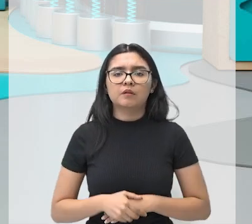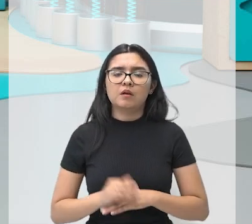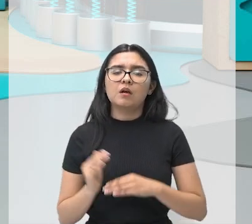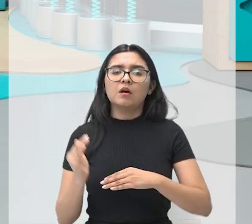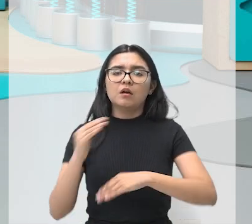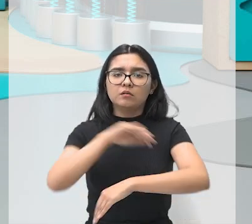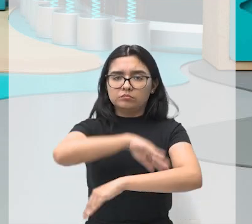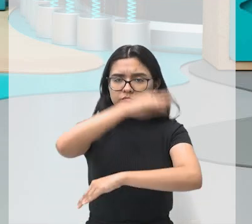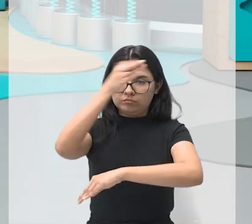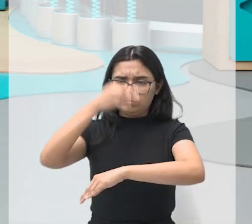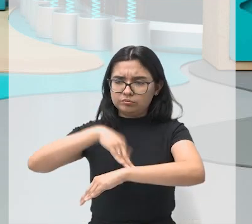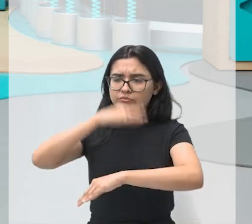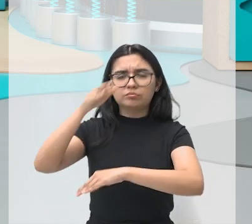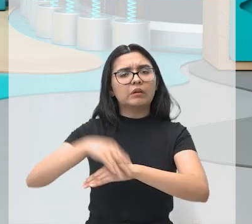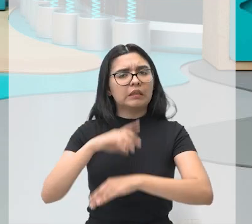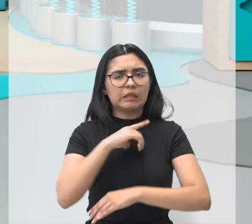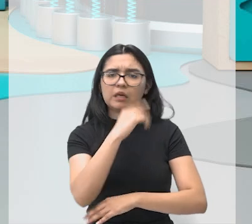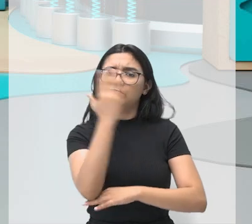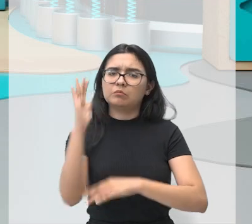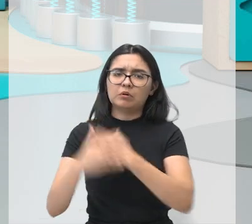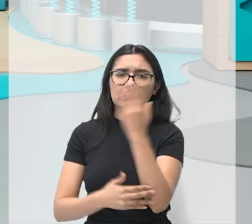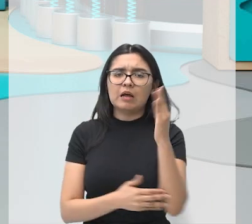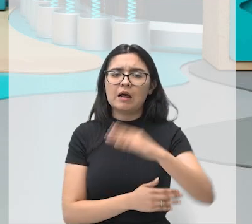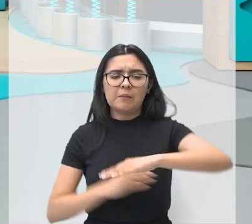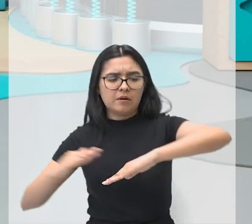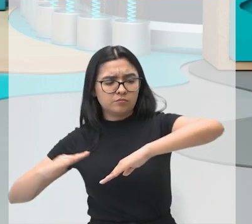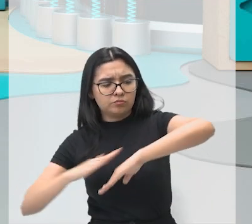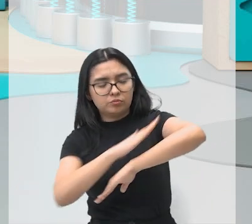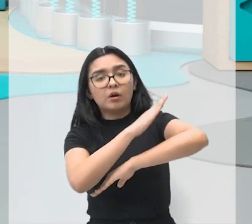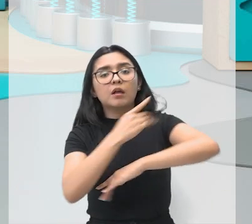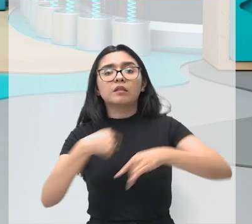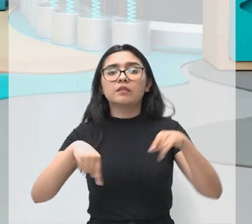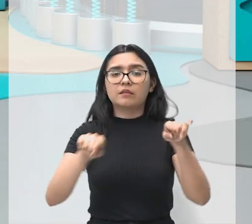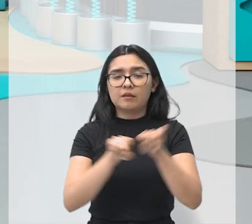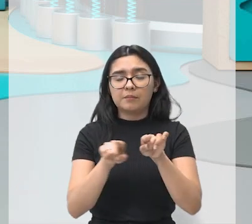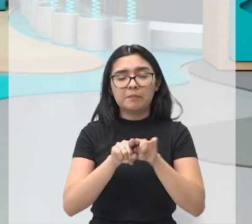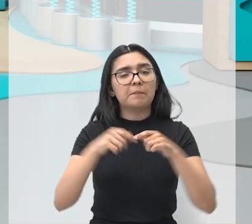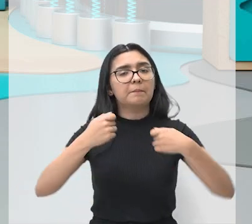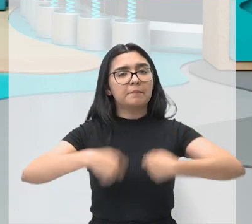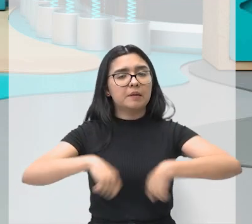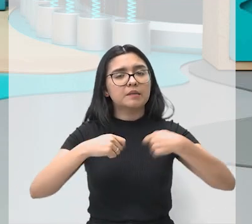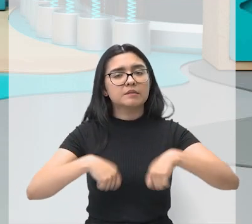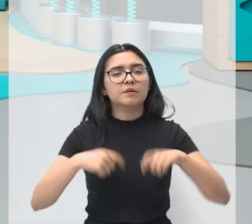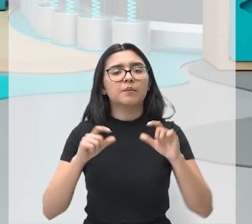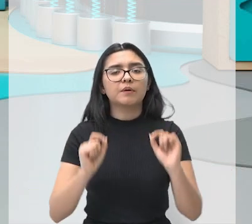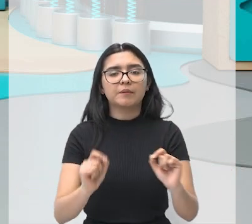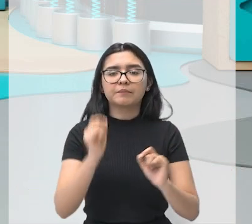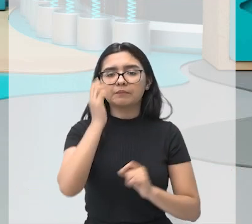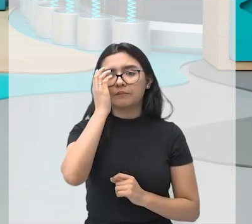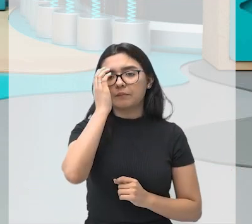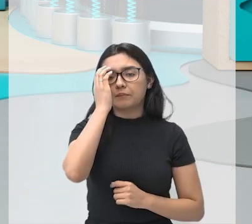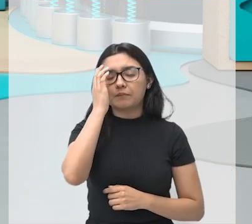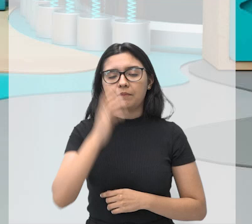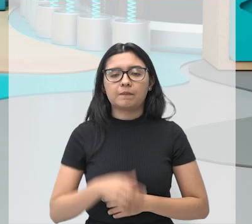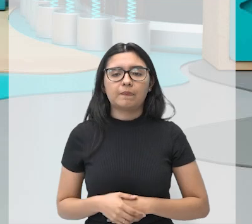ali os obstáculos da floresta, algumas rampas, algo bem, precisa de um pouquinho mais de